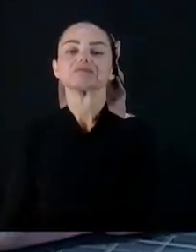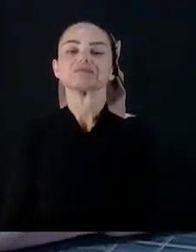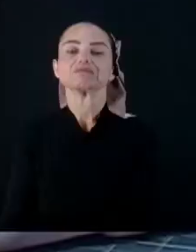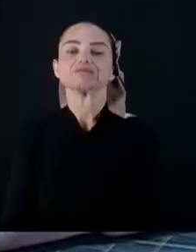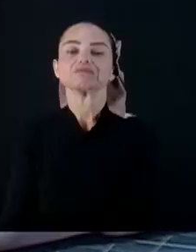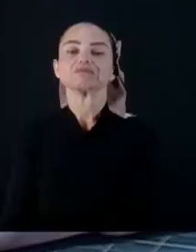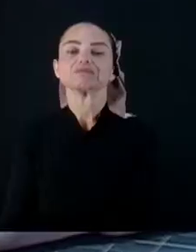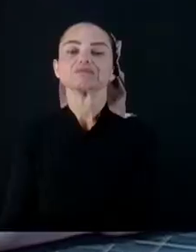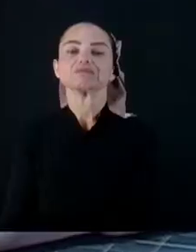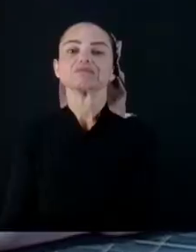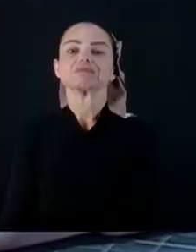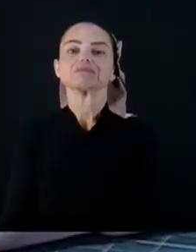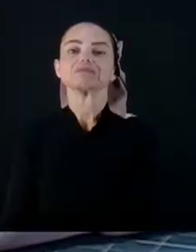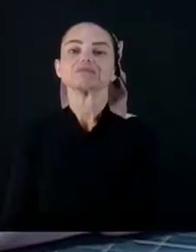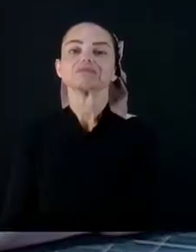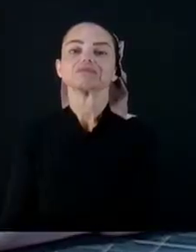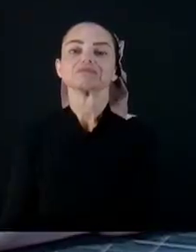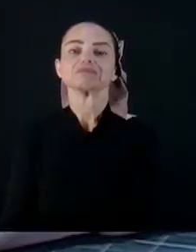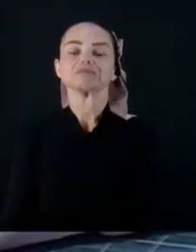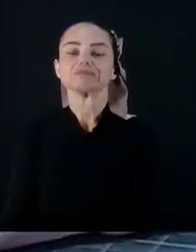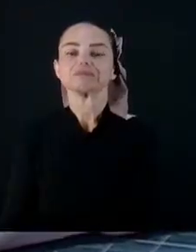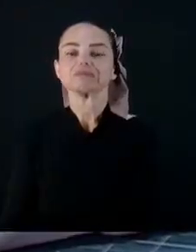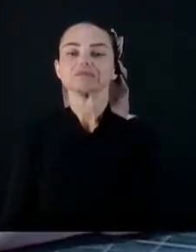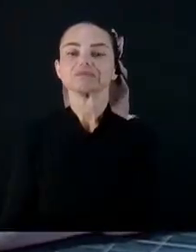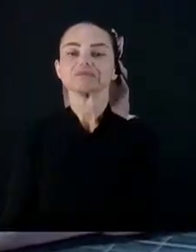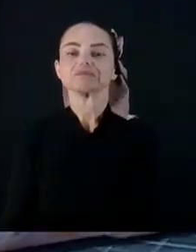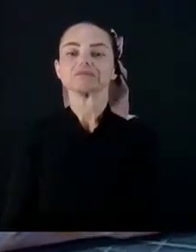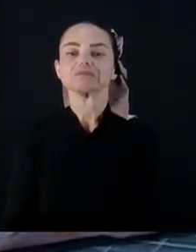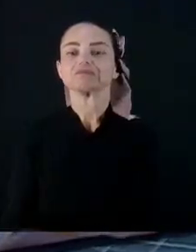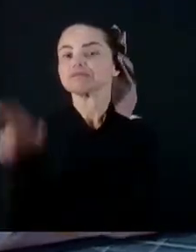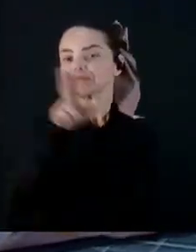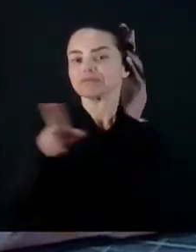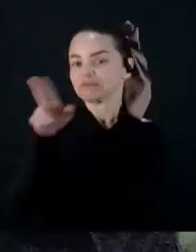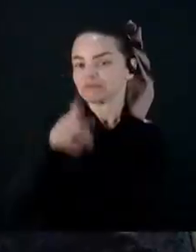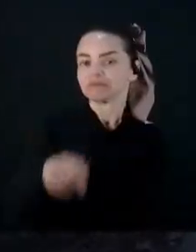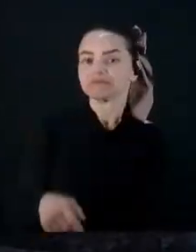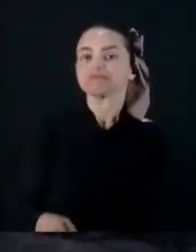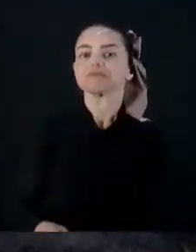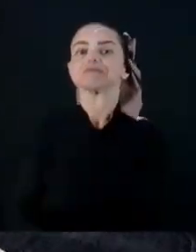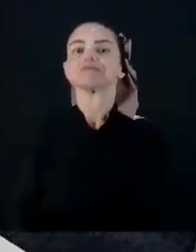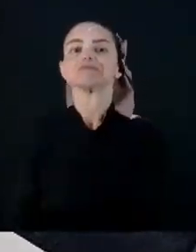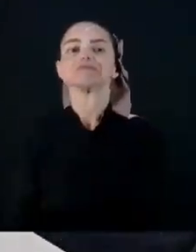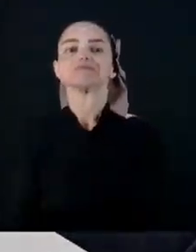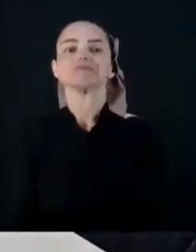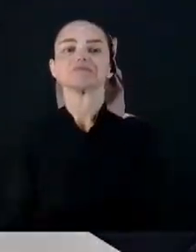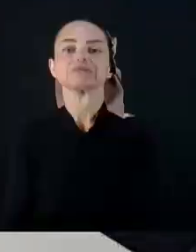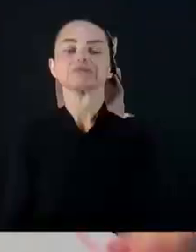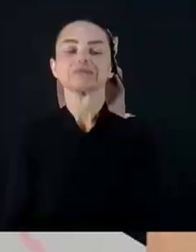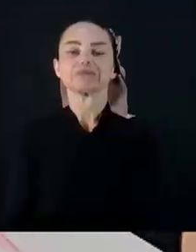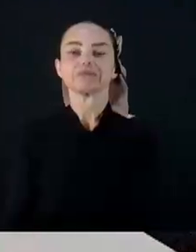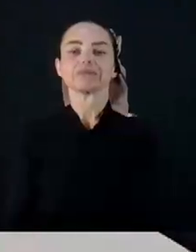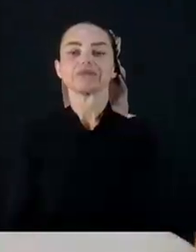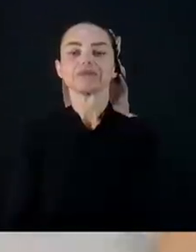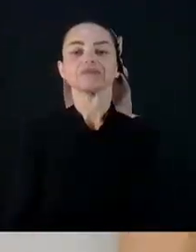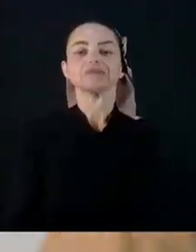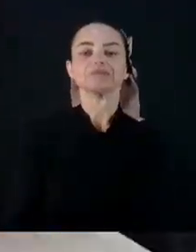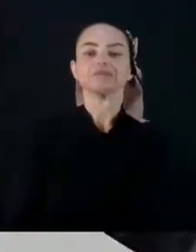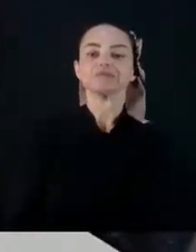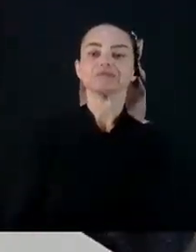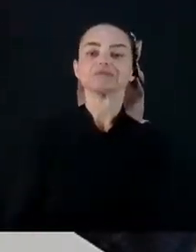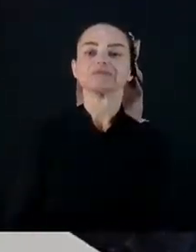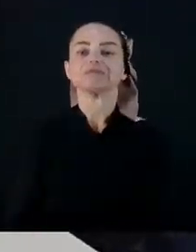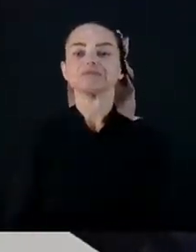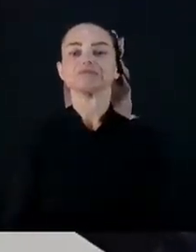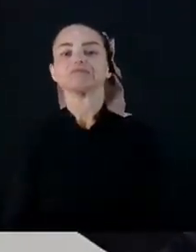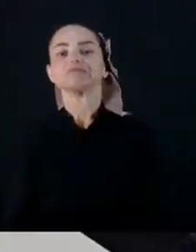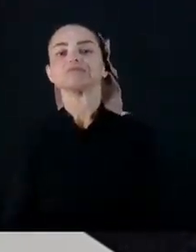estragar o tecidinho, né? Sim. Esse é o cordão que a gente vai usar. Vou cortar metade, porque é metade de um lado e